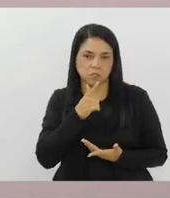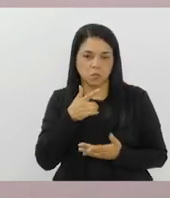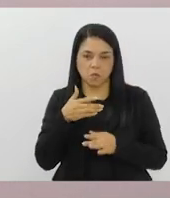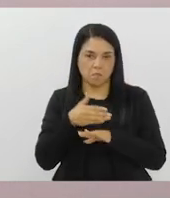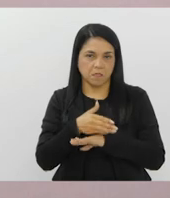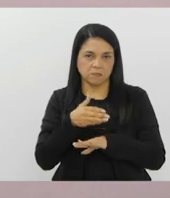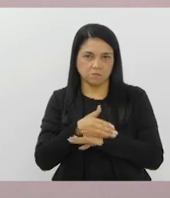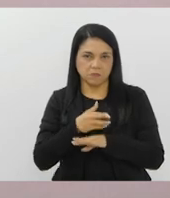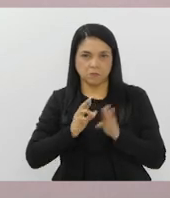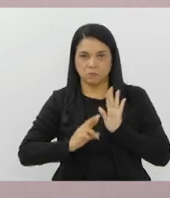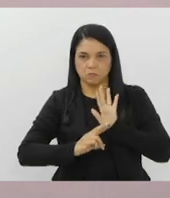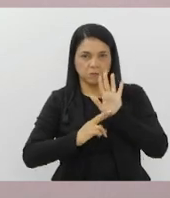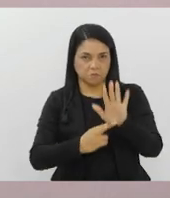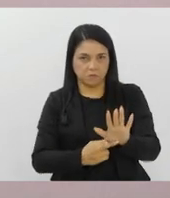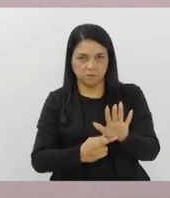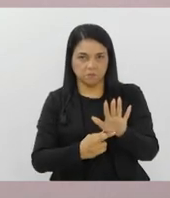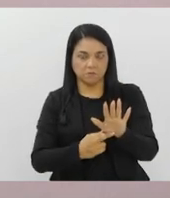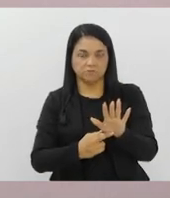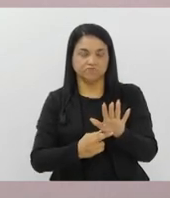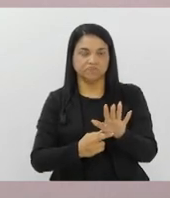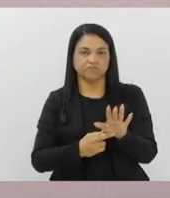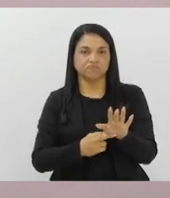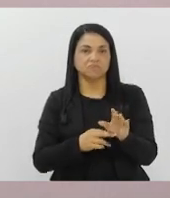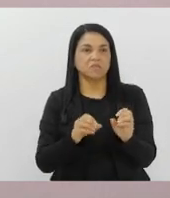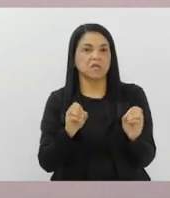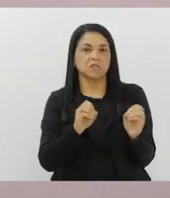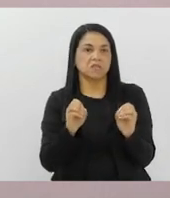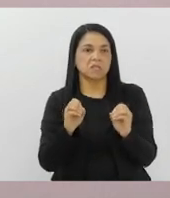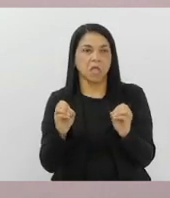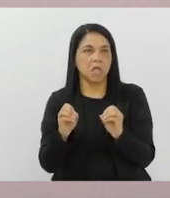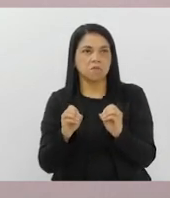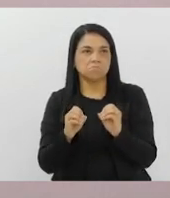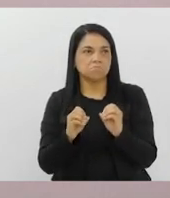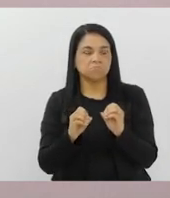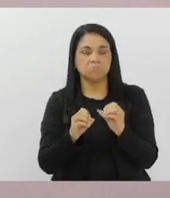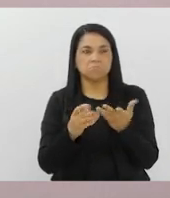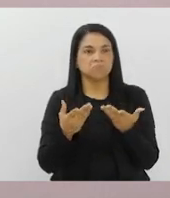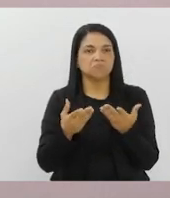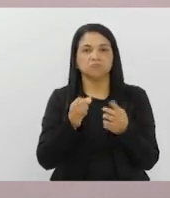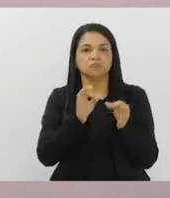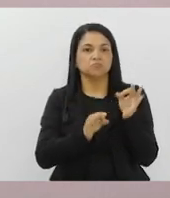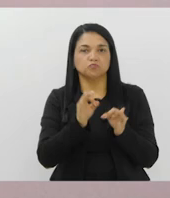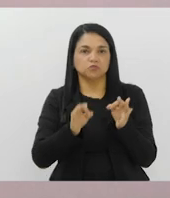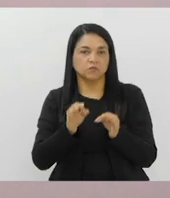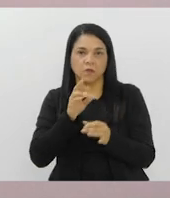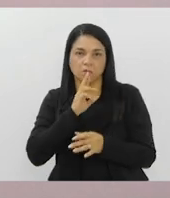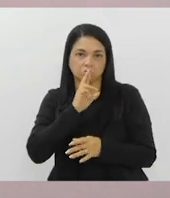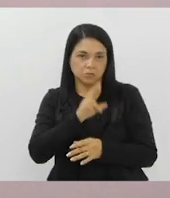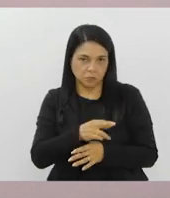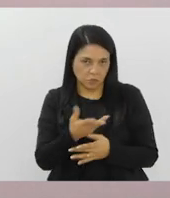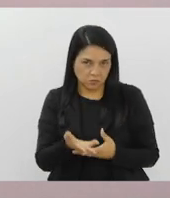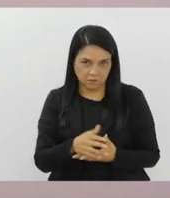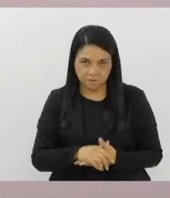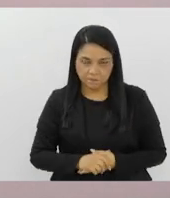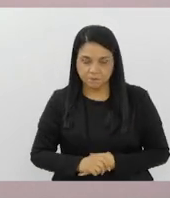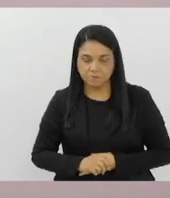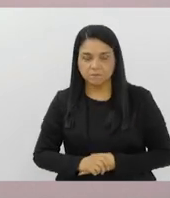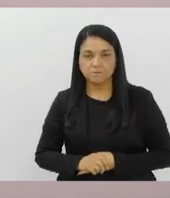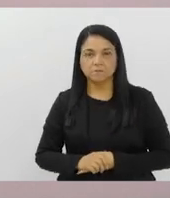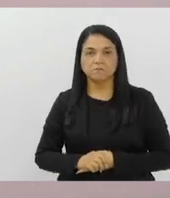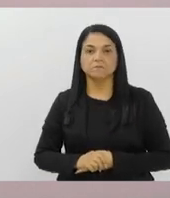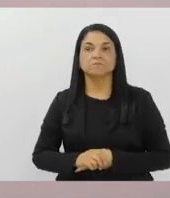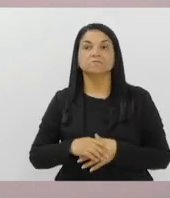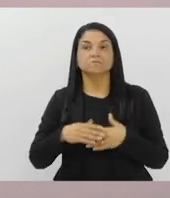desses representantes que sequer mandaram ou representantes ou justificaram a própria ausência. Falando